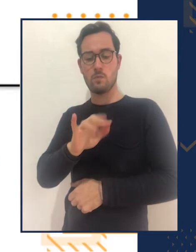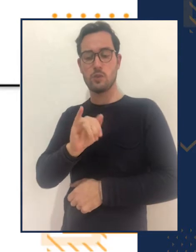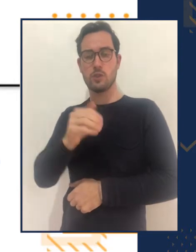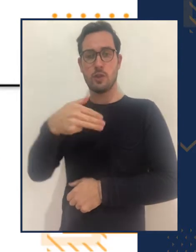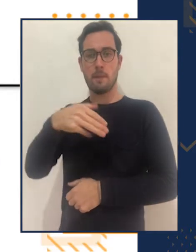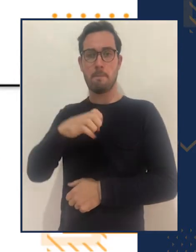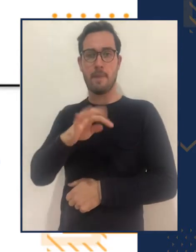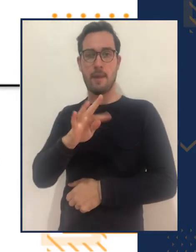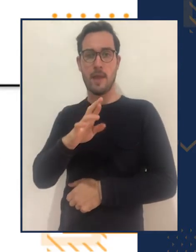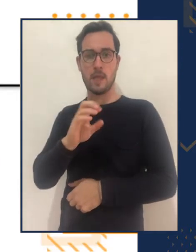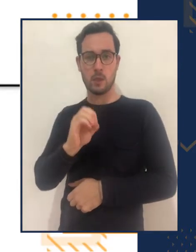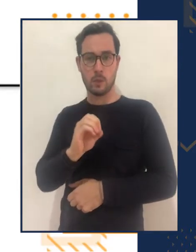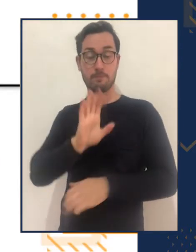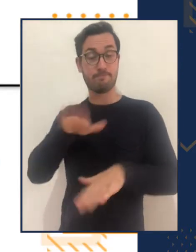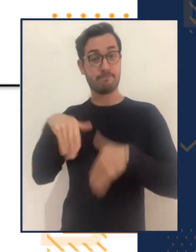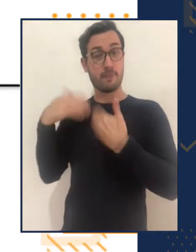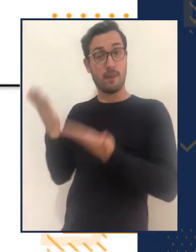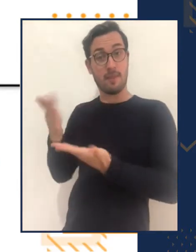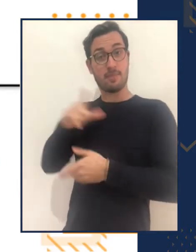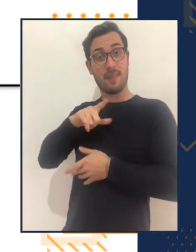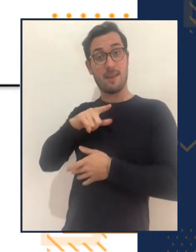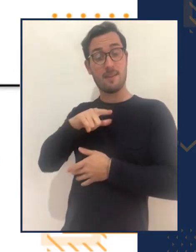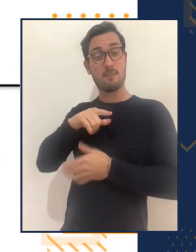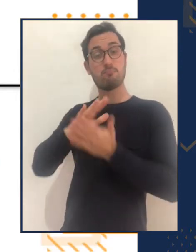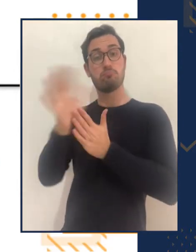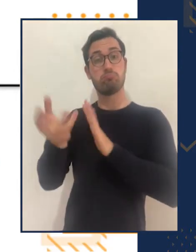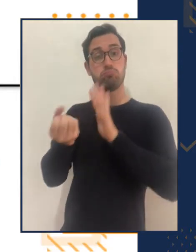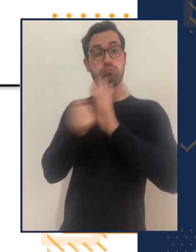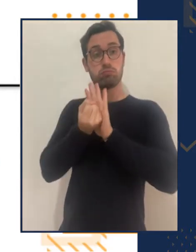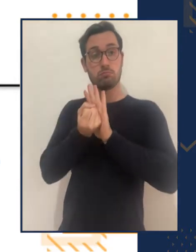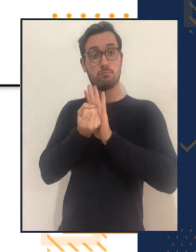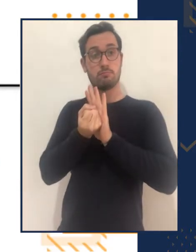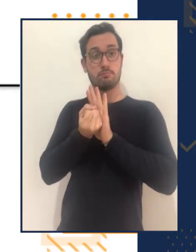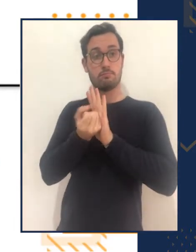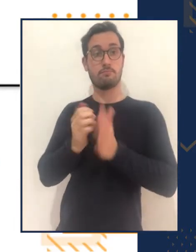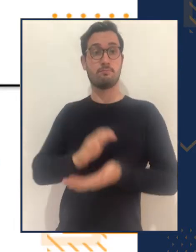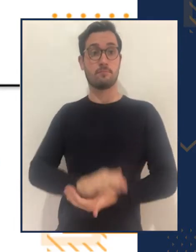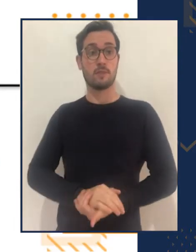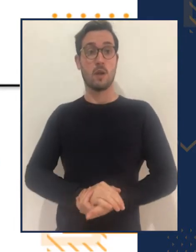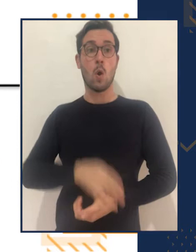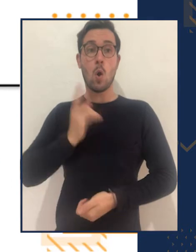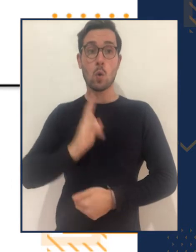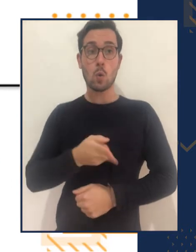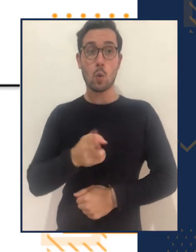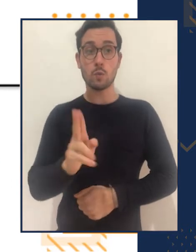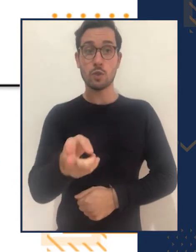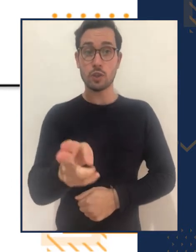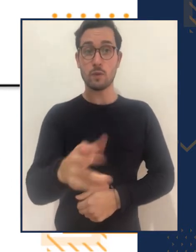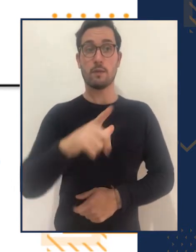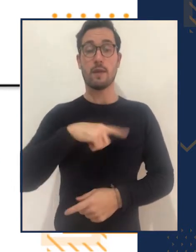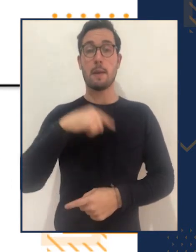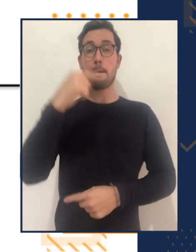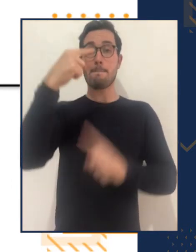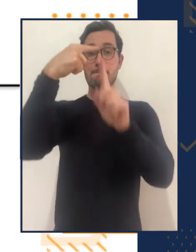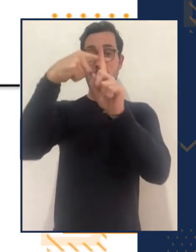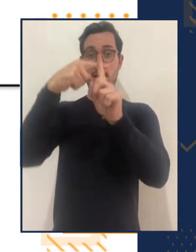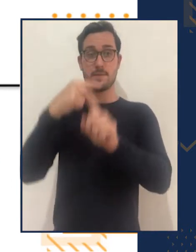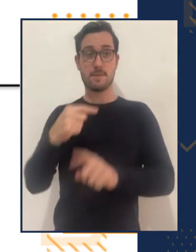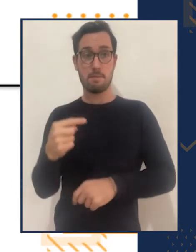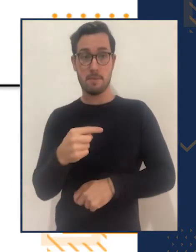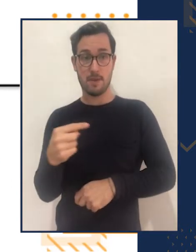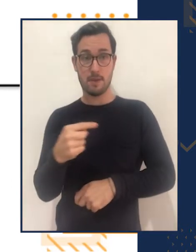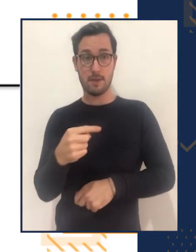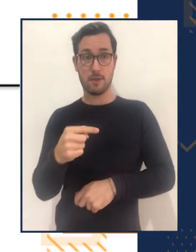Aqui nós temos então a simbologia então, das fontes, fonte de tensão contínua, então esse mais e